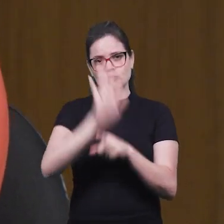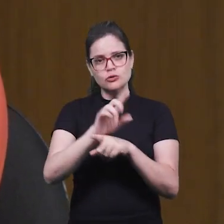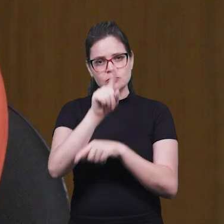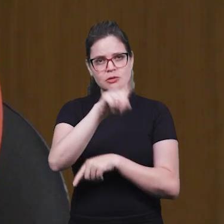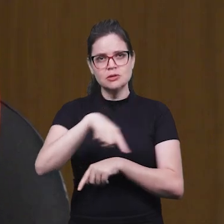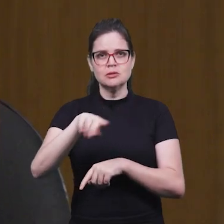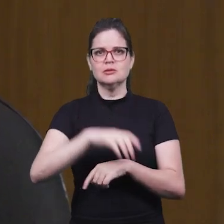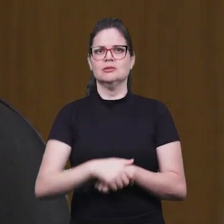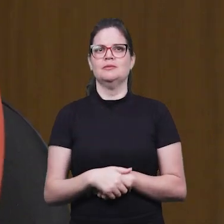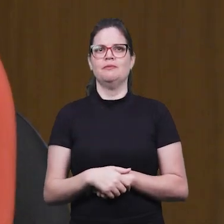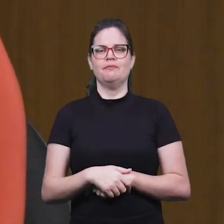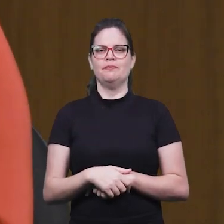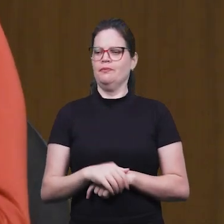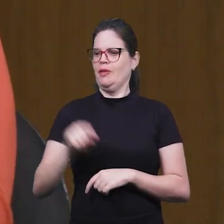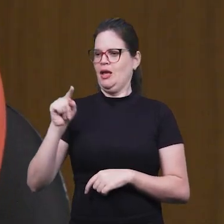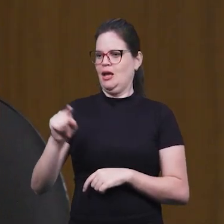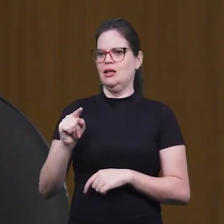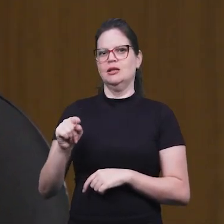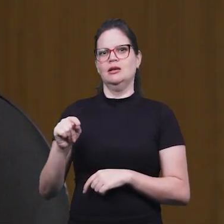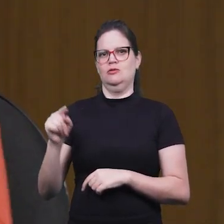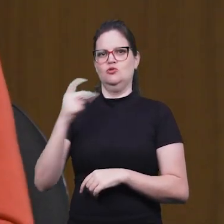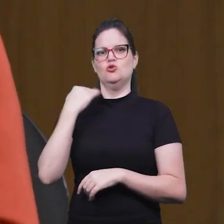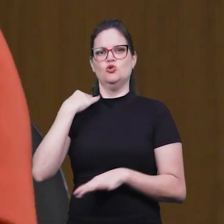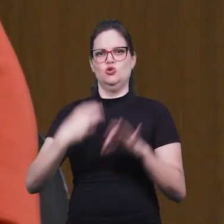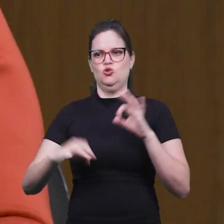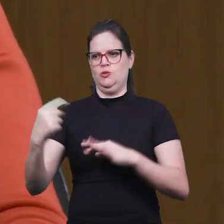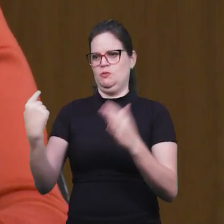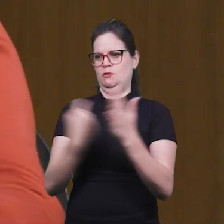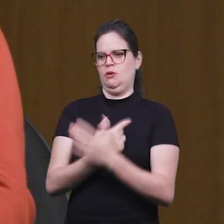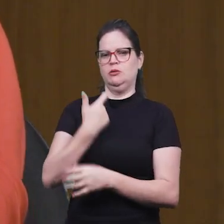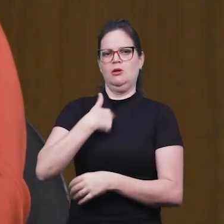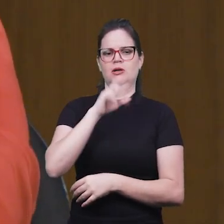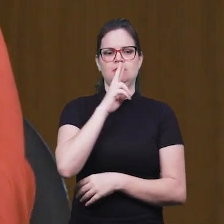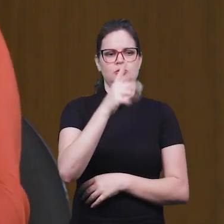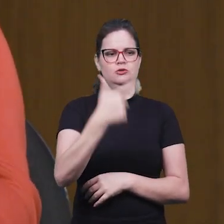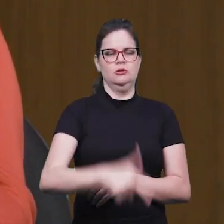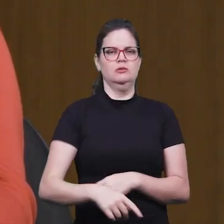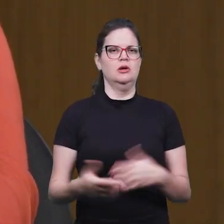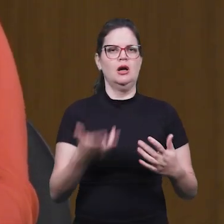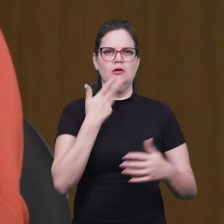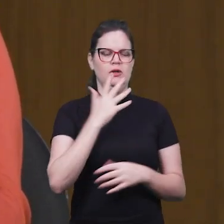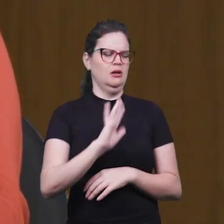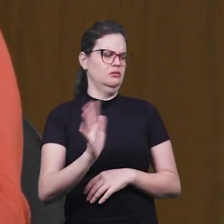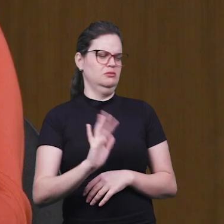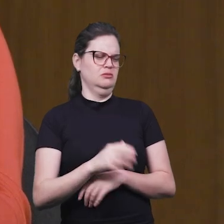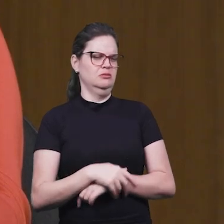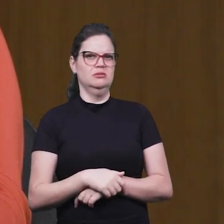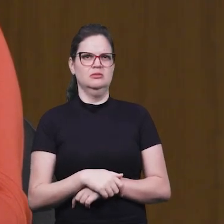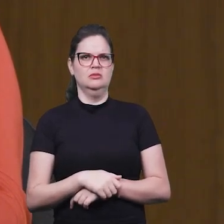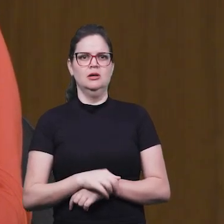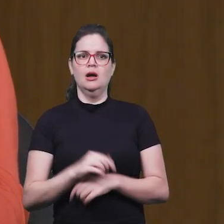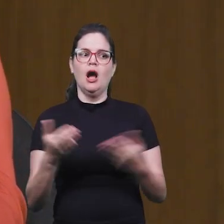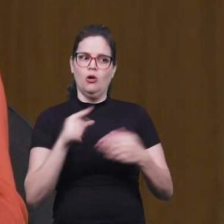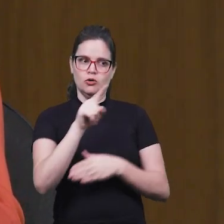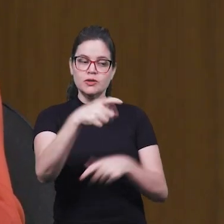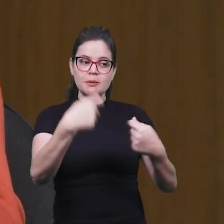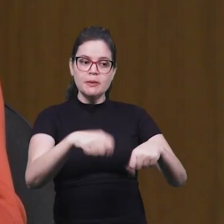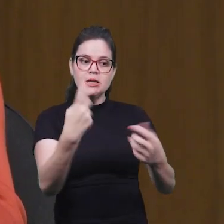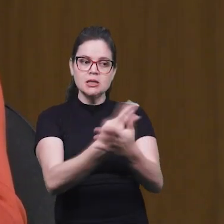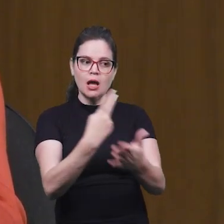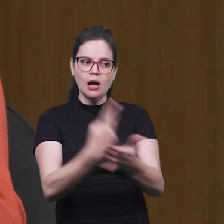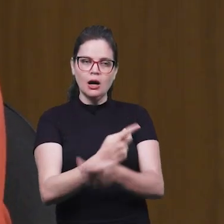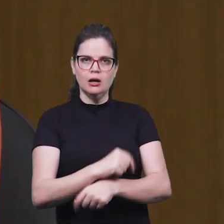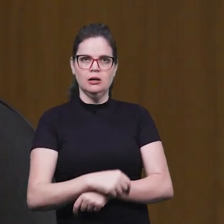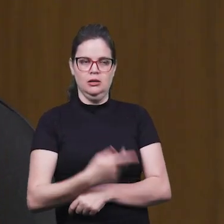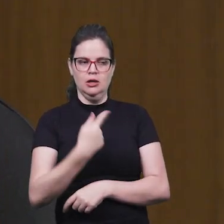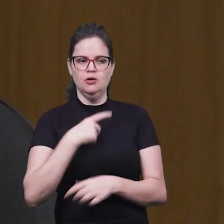me fez outra pergunta, eu respondi. Aí ele falou assim, não, agora não tem jeito não. Agora a senhora vai ter que errar. Eu vou fazer